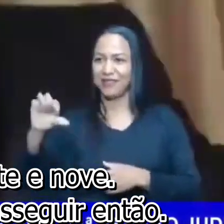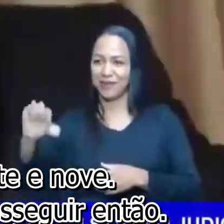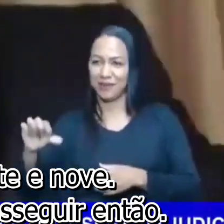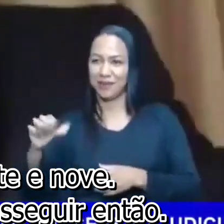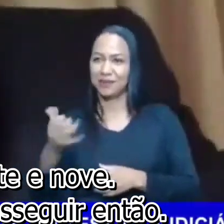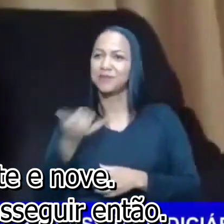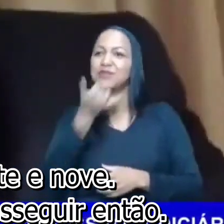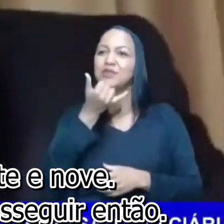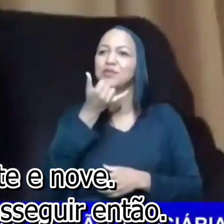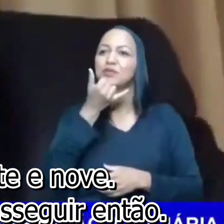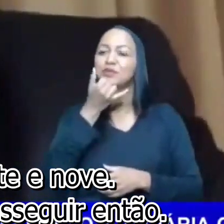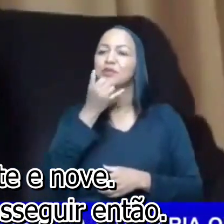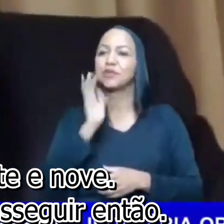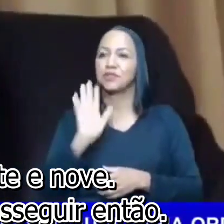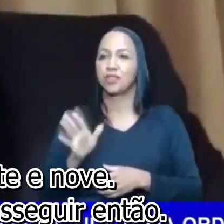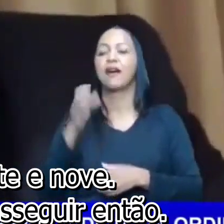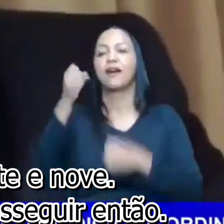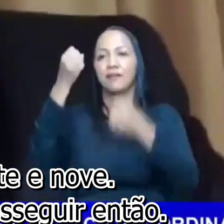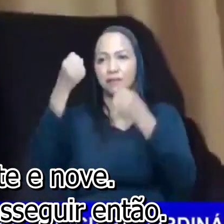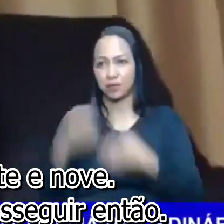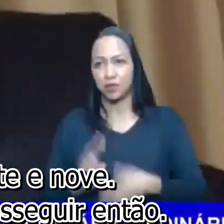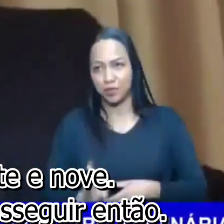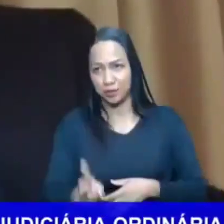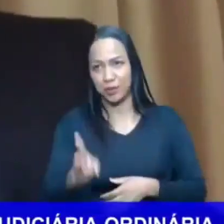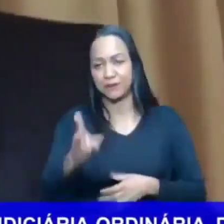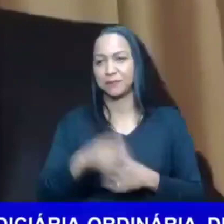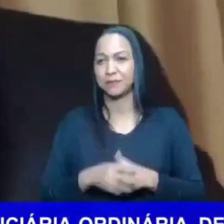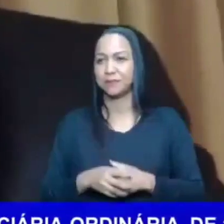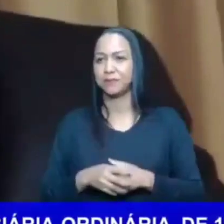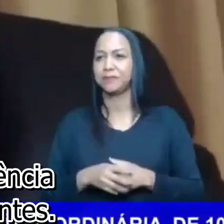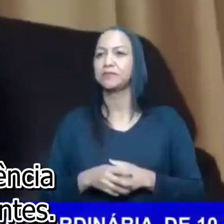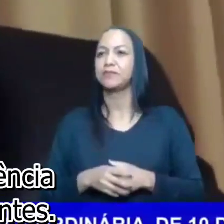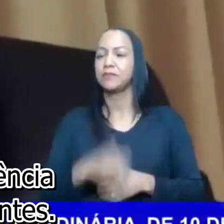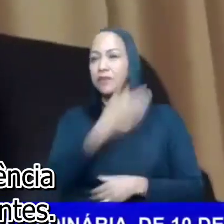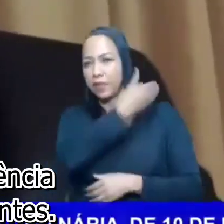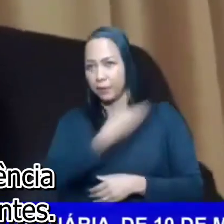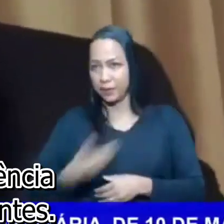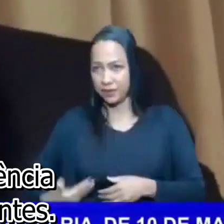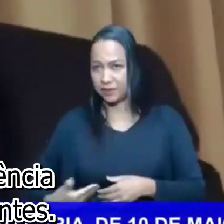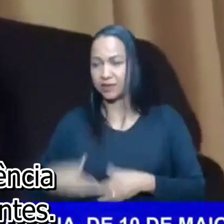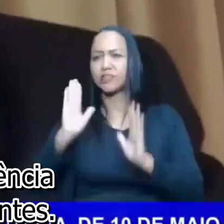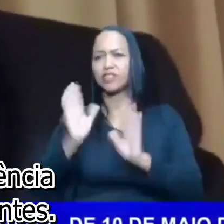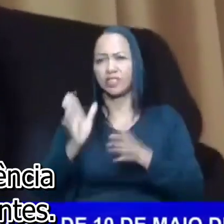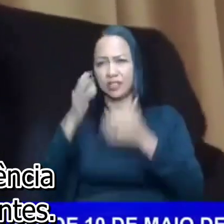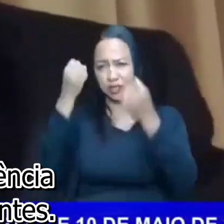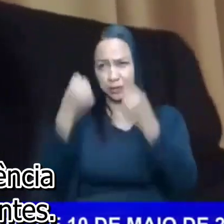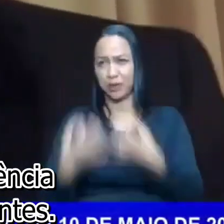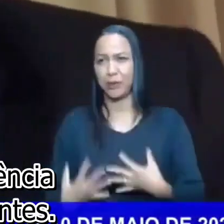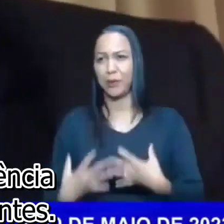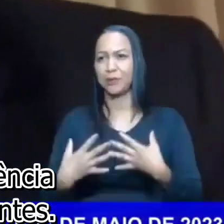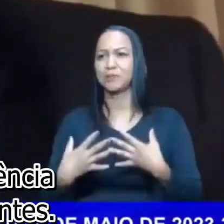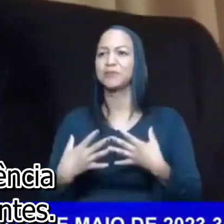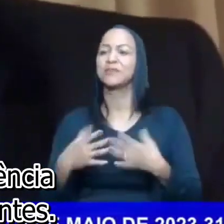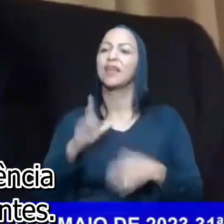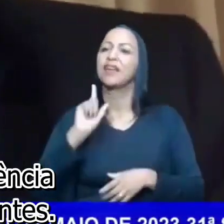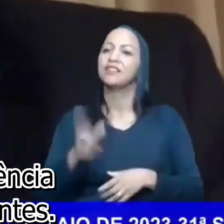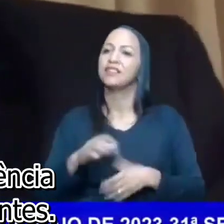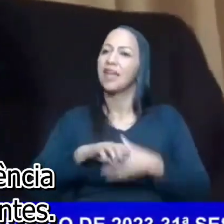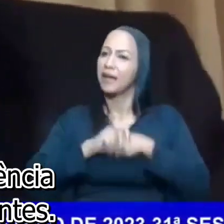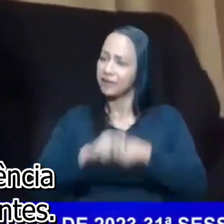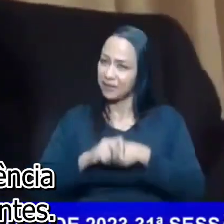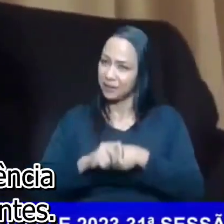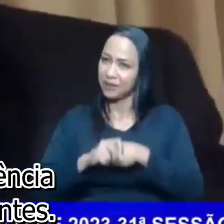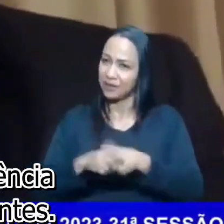foi apregoado, eu já vou prosseguir, então. Senhor presidente, conforme Vossa Excelência relator, já fiz a saudação a todos